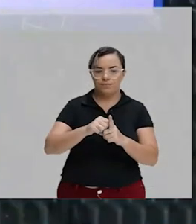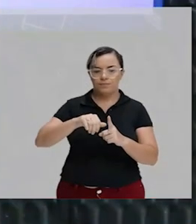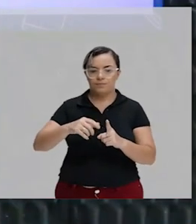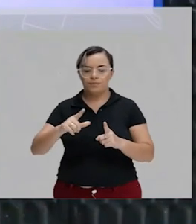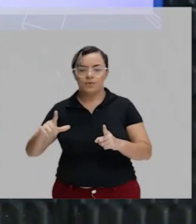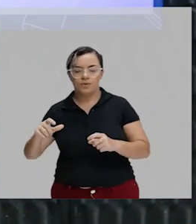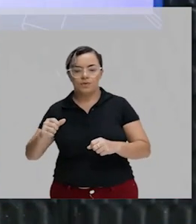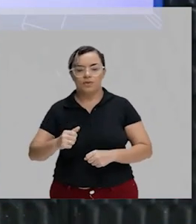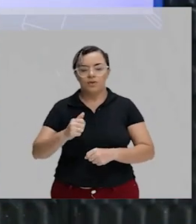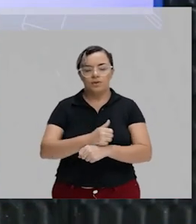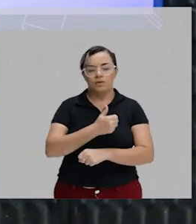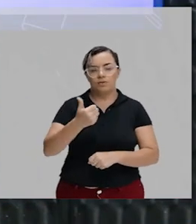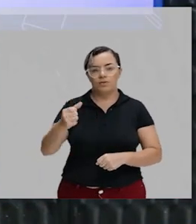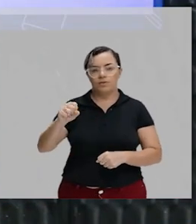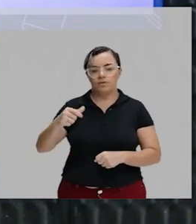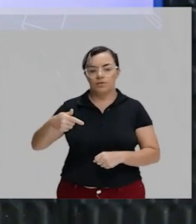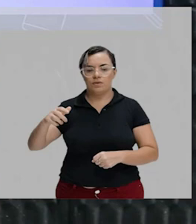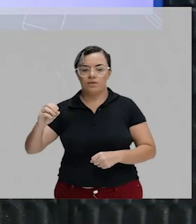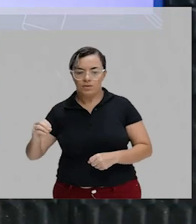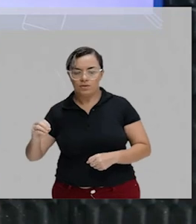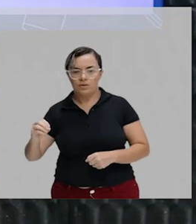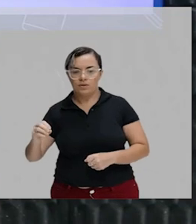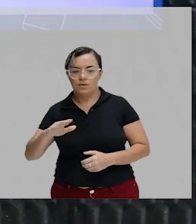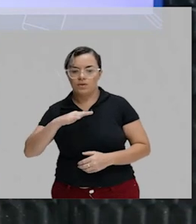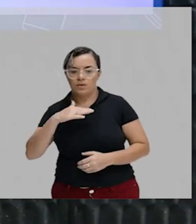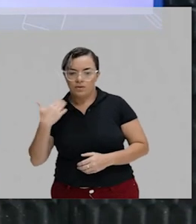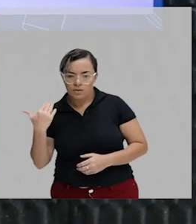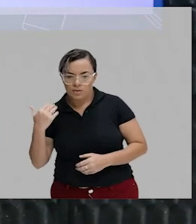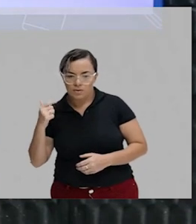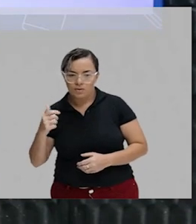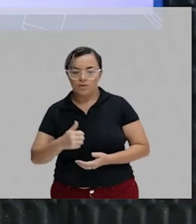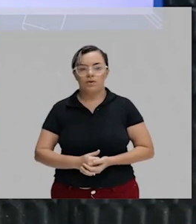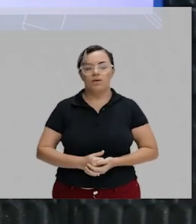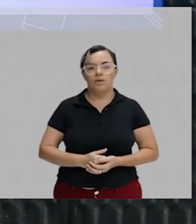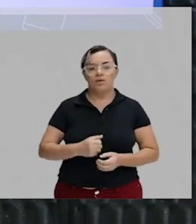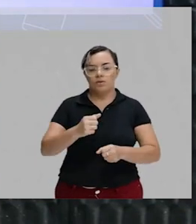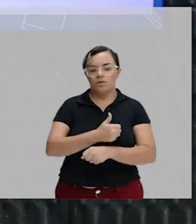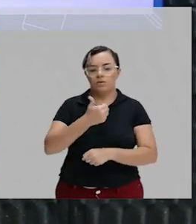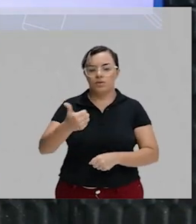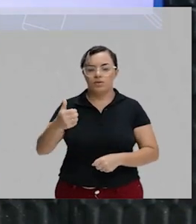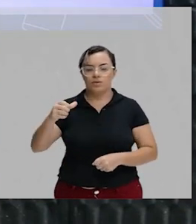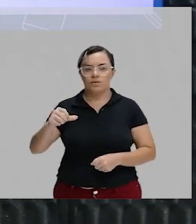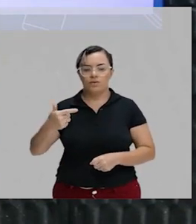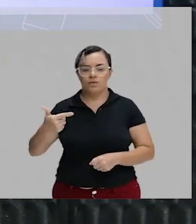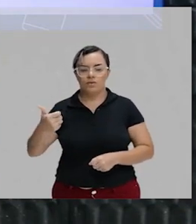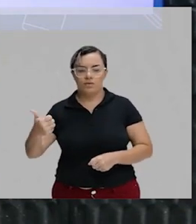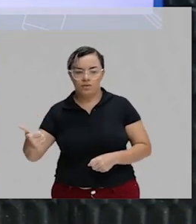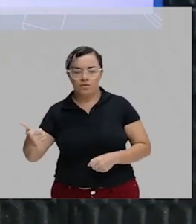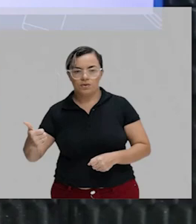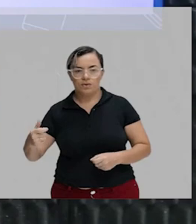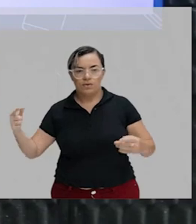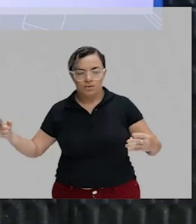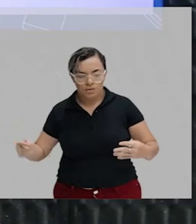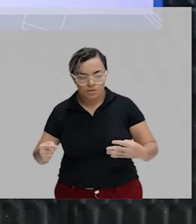1921 tá bom ele Afonso Guimarães e Cruz de Sousa são os principais autores do simbolismo